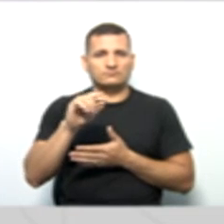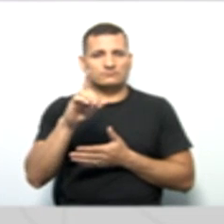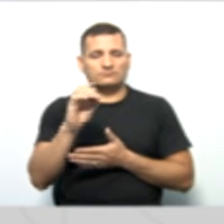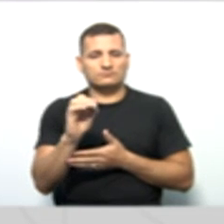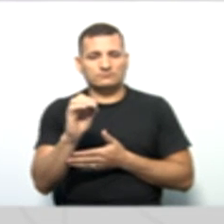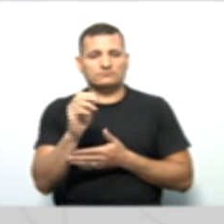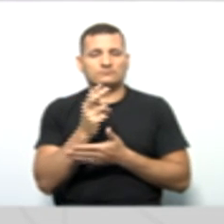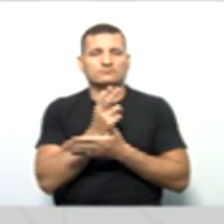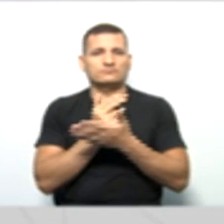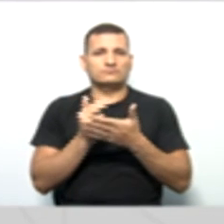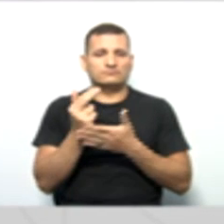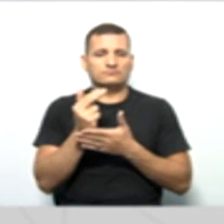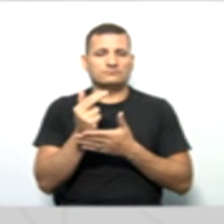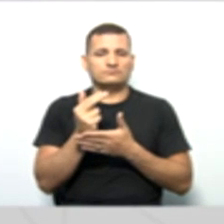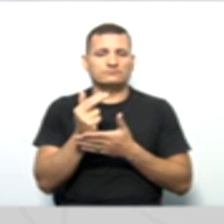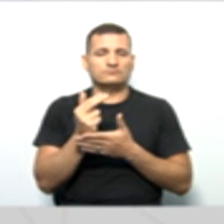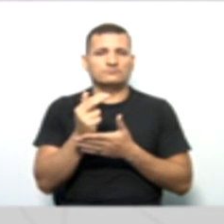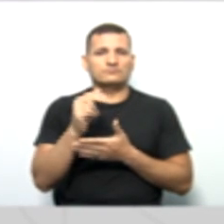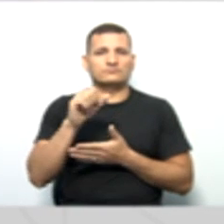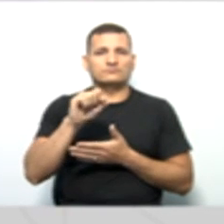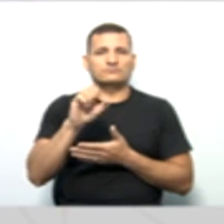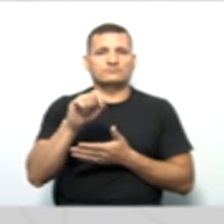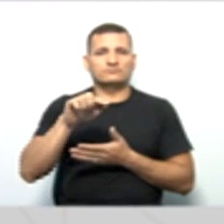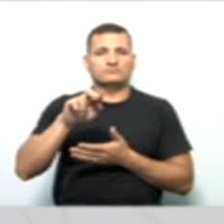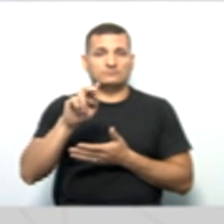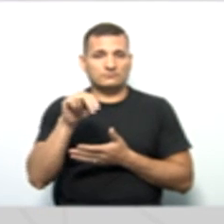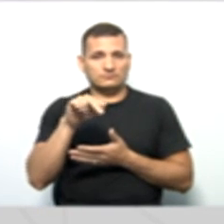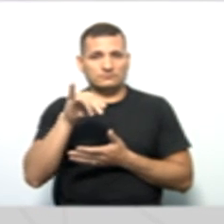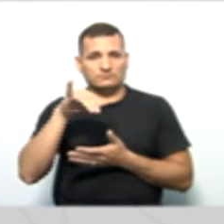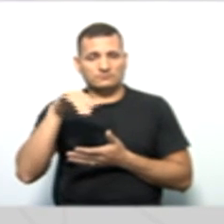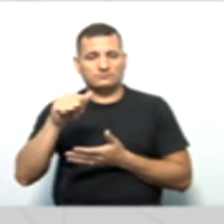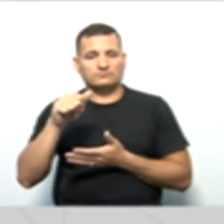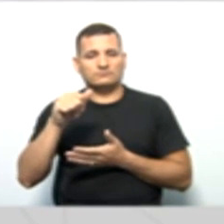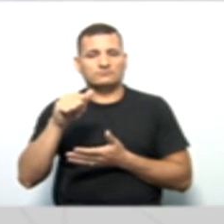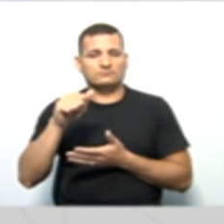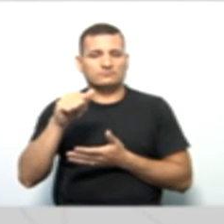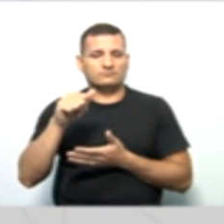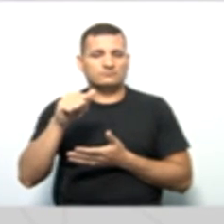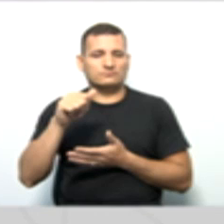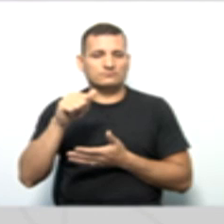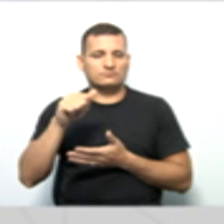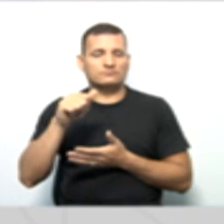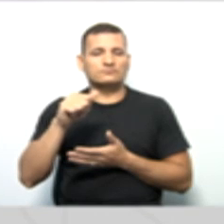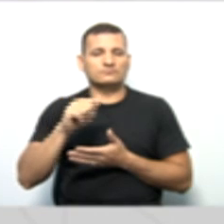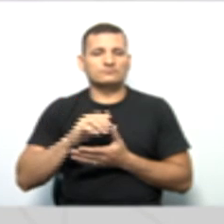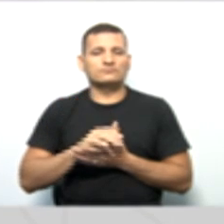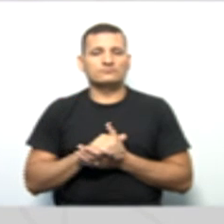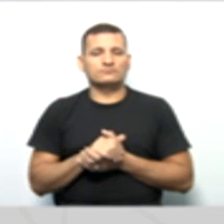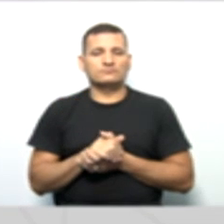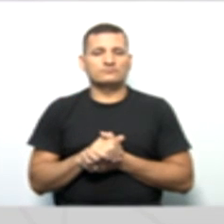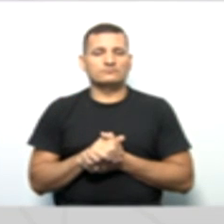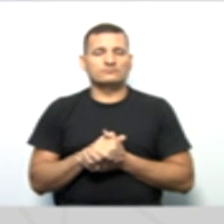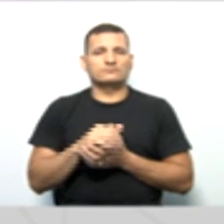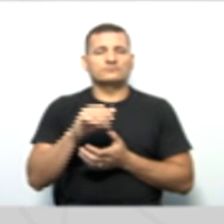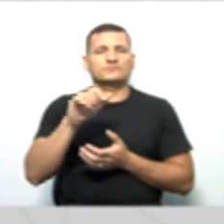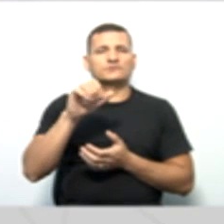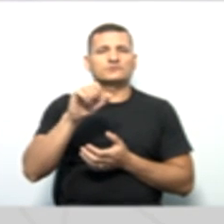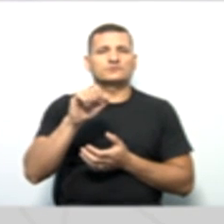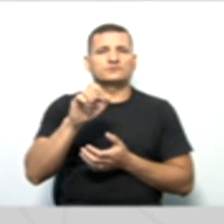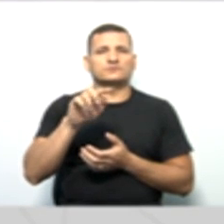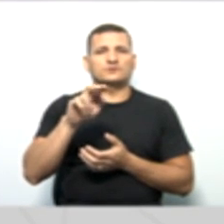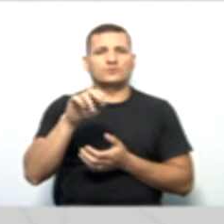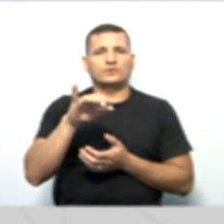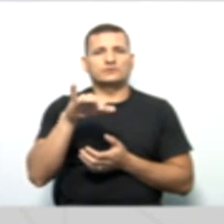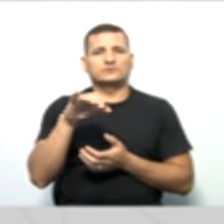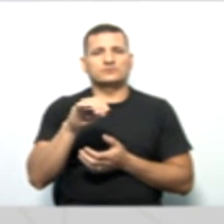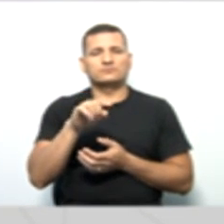e diagrama de sequência, tá bom, gente? Esse diagrama de sequência, ele vai dizer qual é a sequência em que as coisas acontecem dentro do